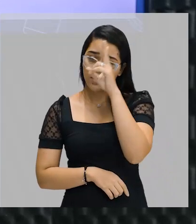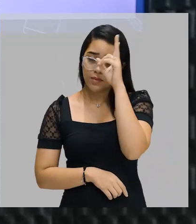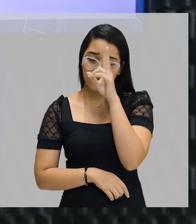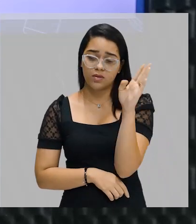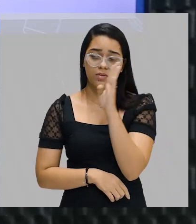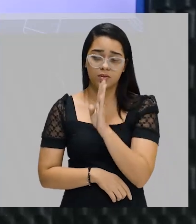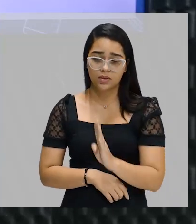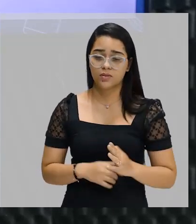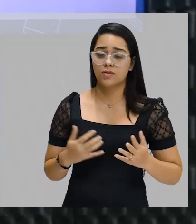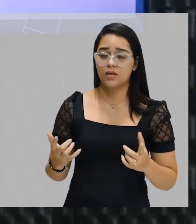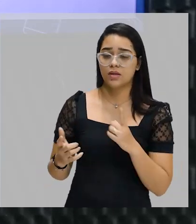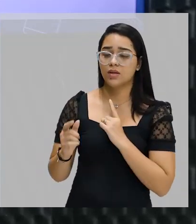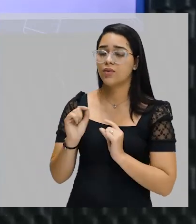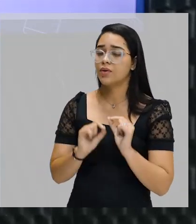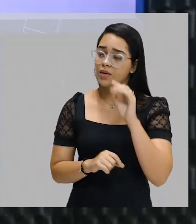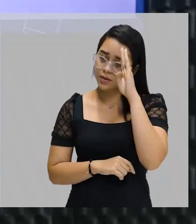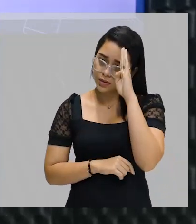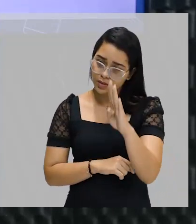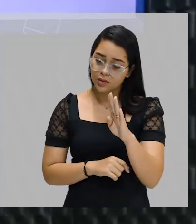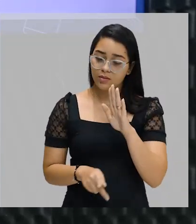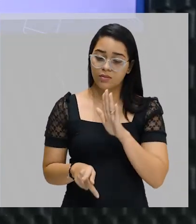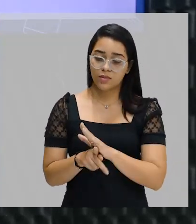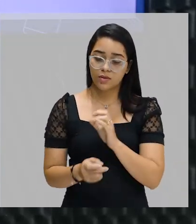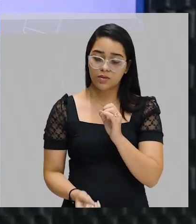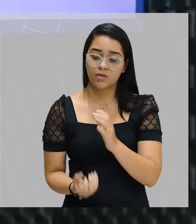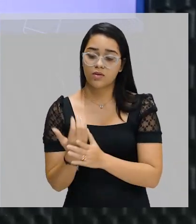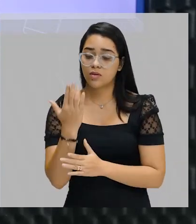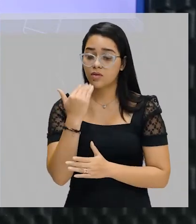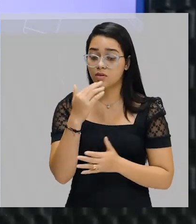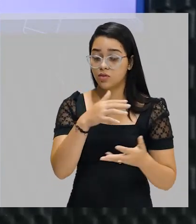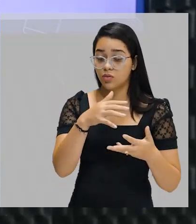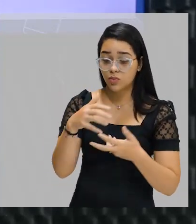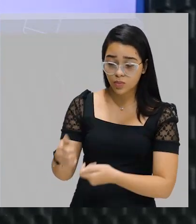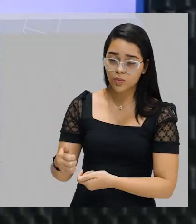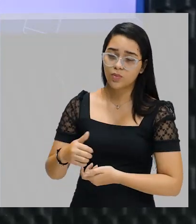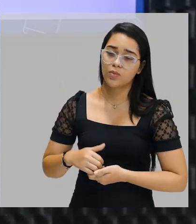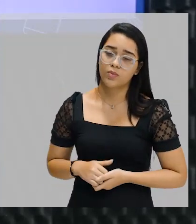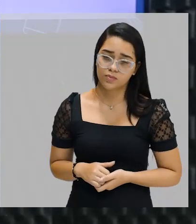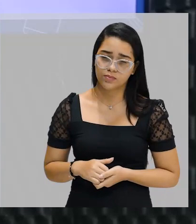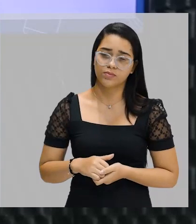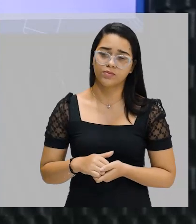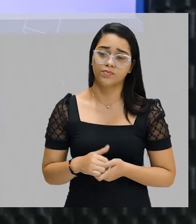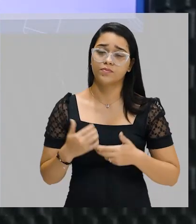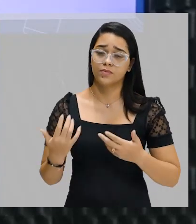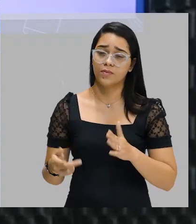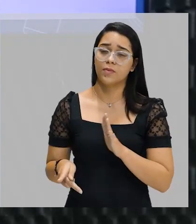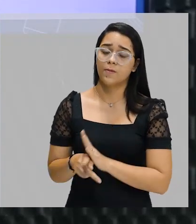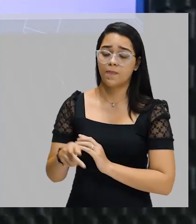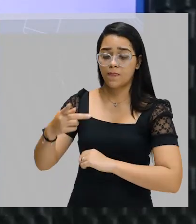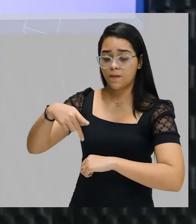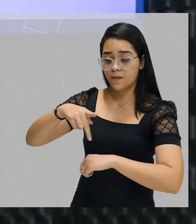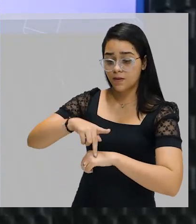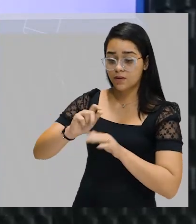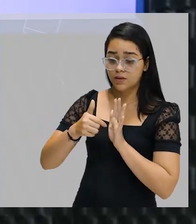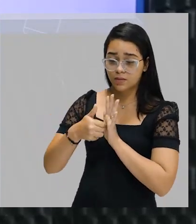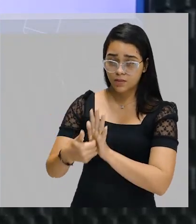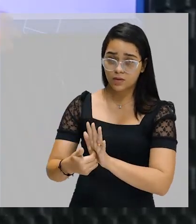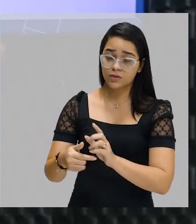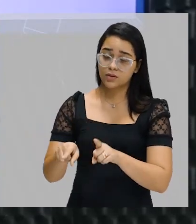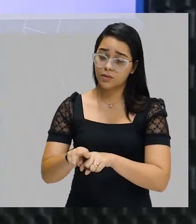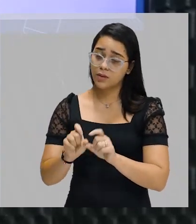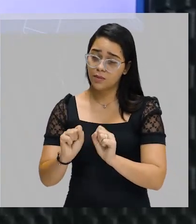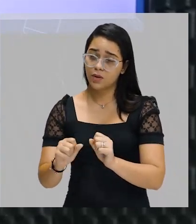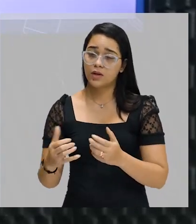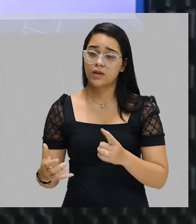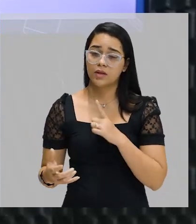Brasil, ele é um dos principais produtores de alimento do mundo, galera, tá? É um país de destaque. Tanto